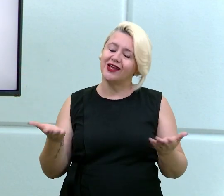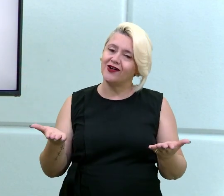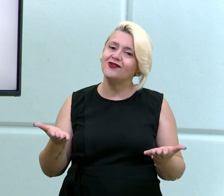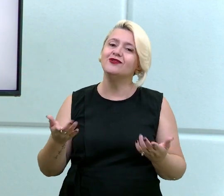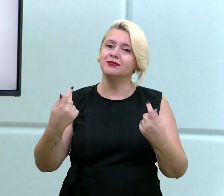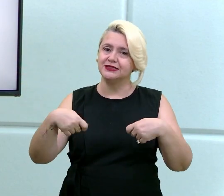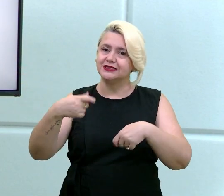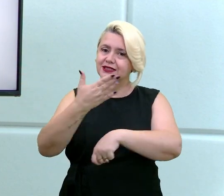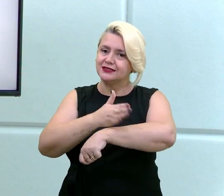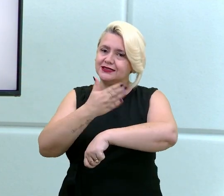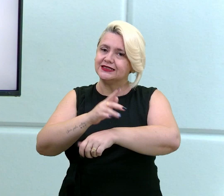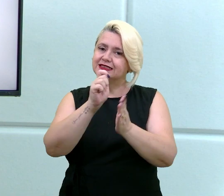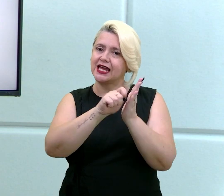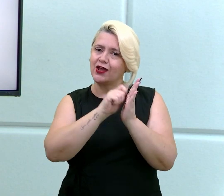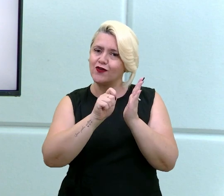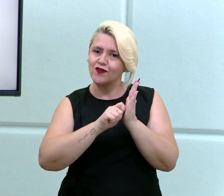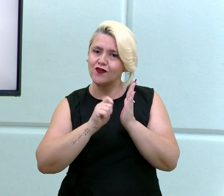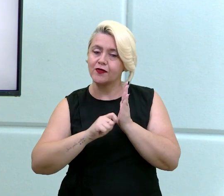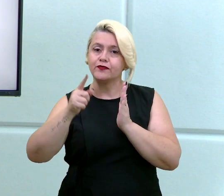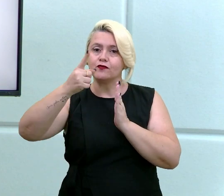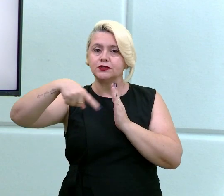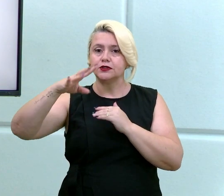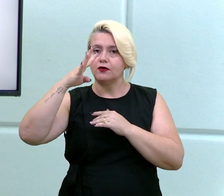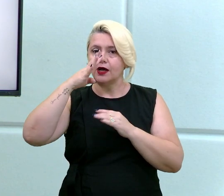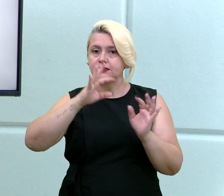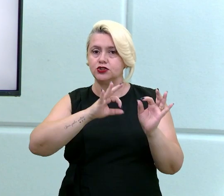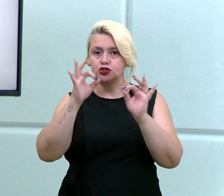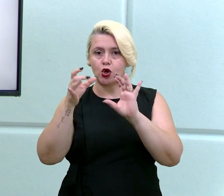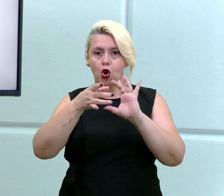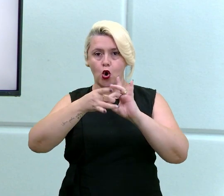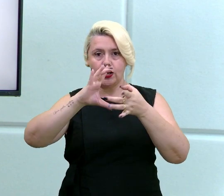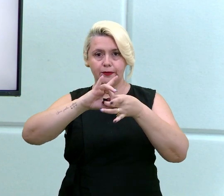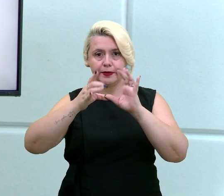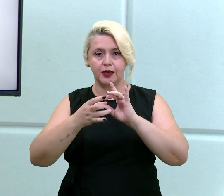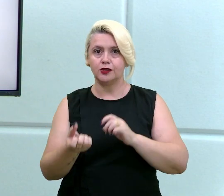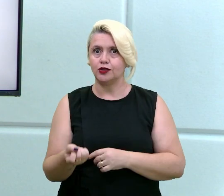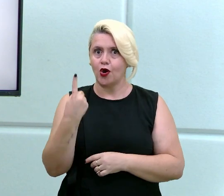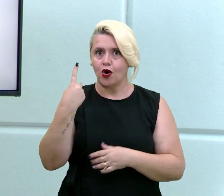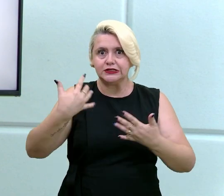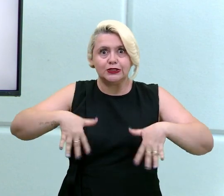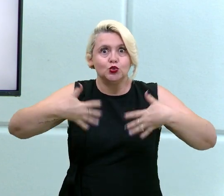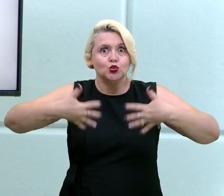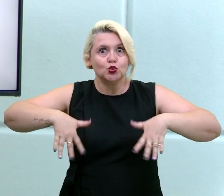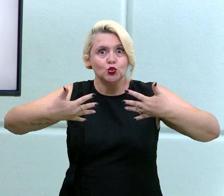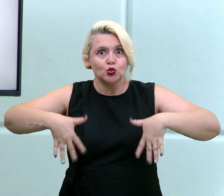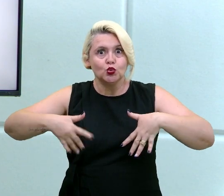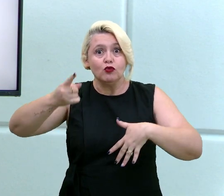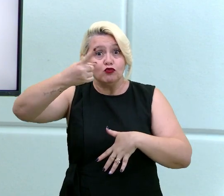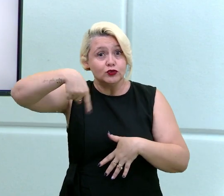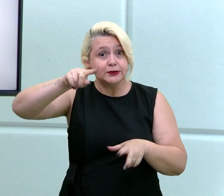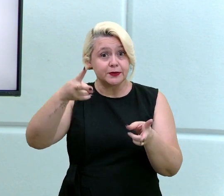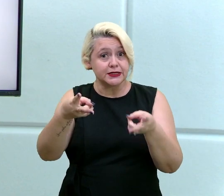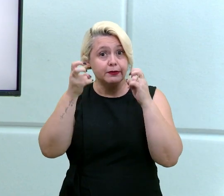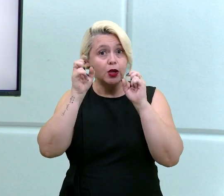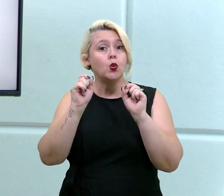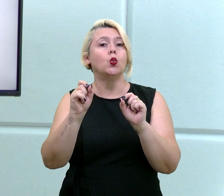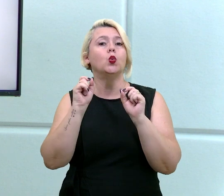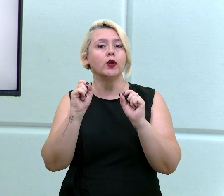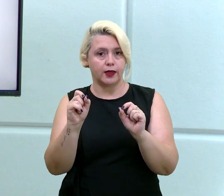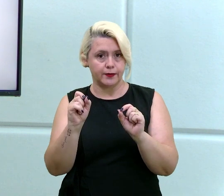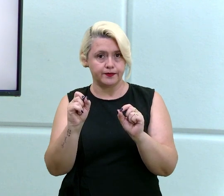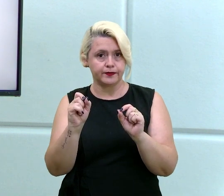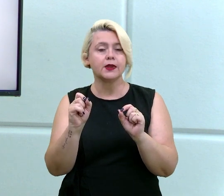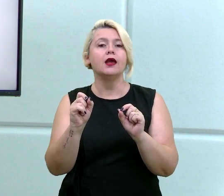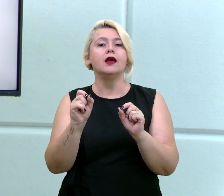é escrever, gente. Vocês estão assistindo às Olimpíadas? Nossa, tá demais, não é? E vocês perceberam que o quê?